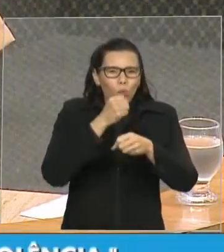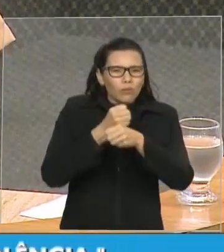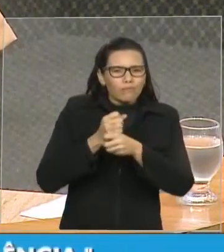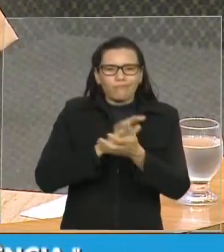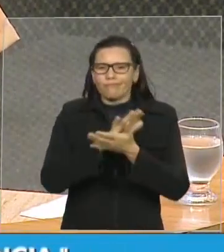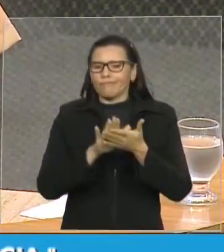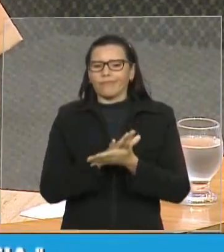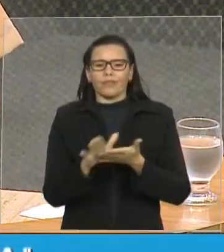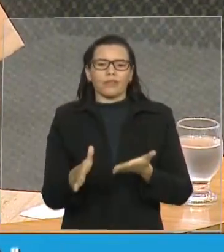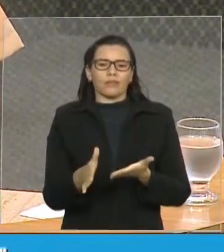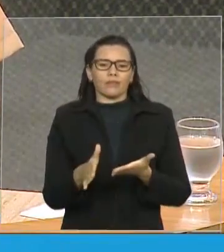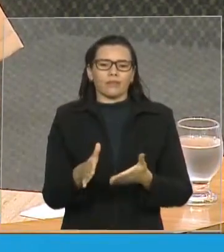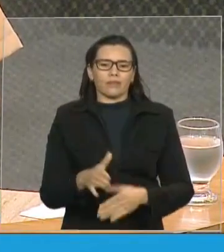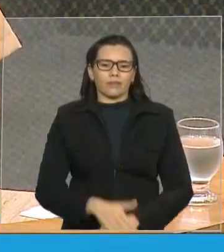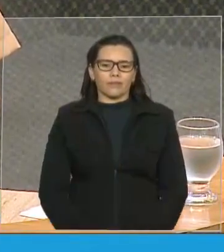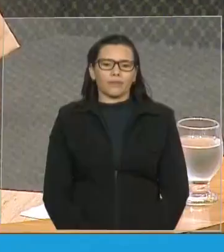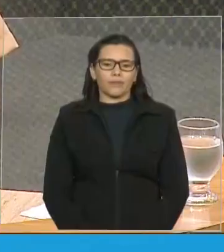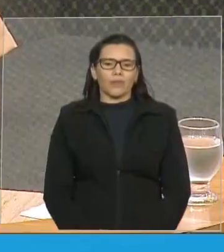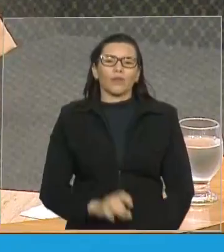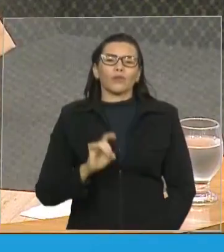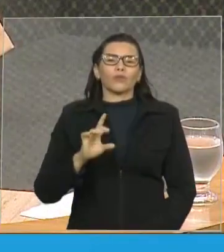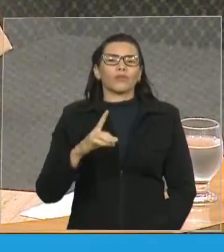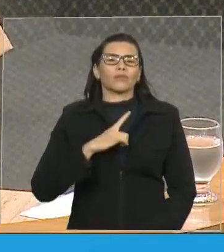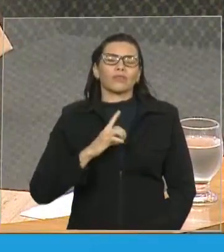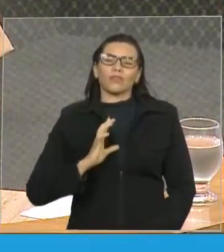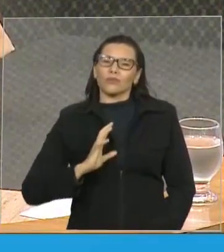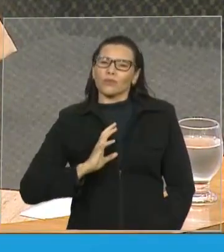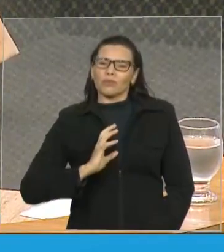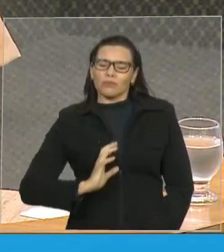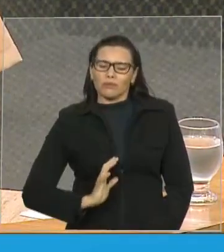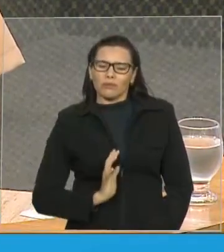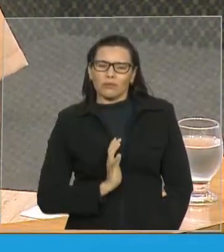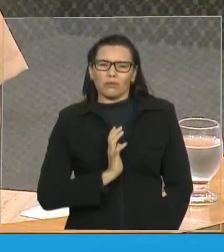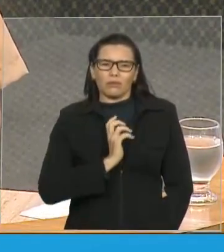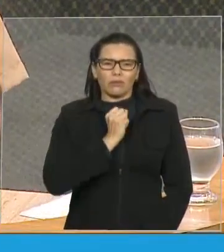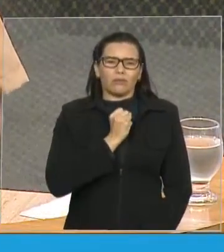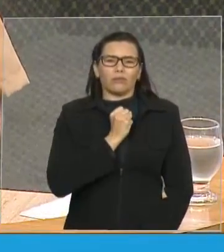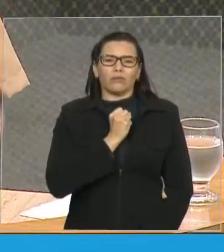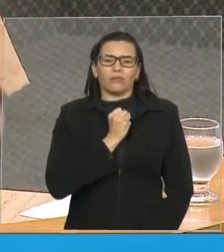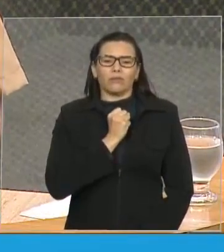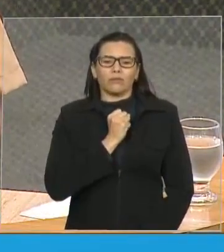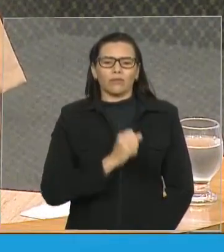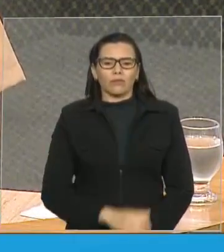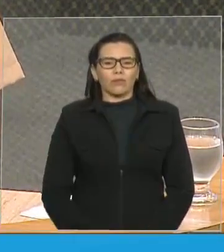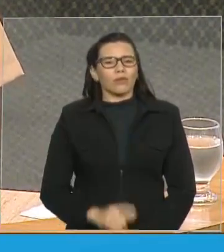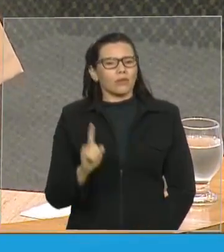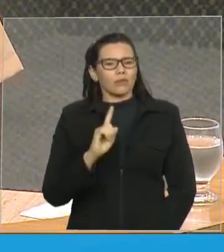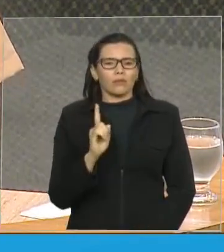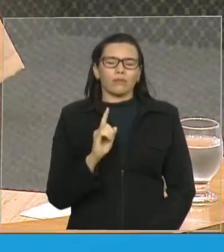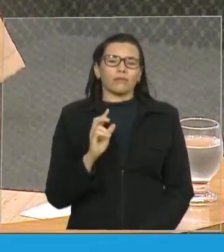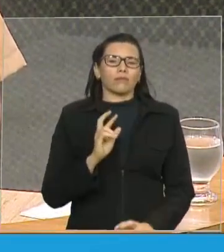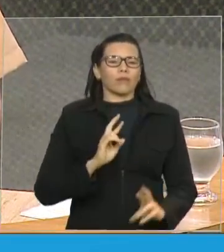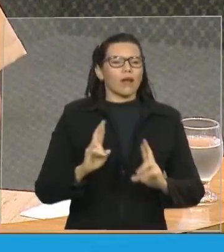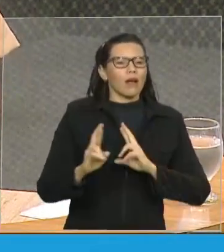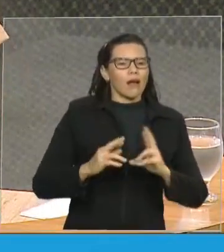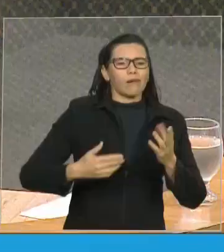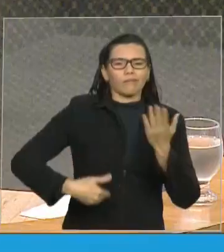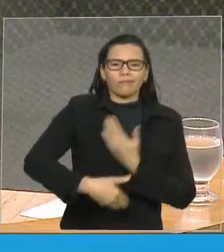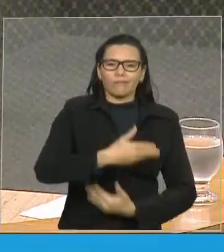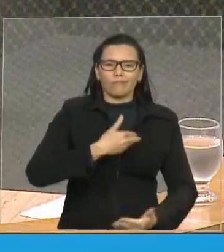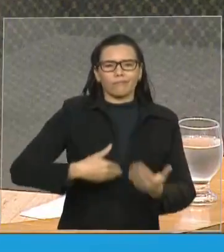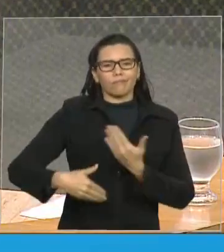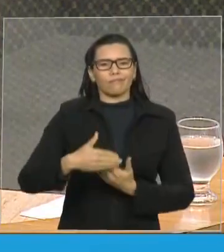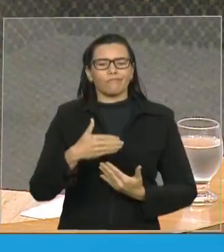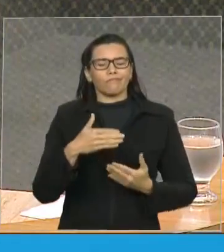aplaca. Só acumula ódio e ruínas, e não a fraternidade e a reconciliação. E depois ele